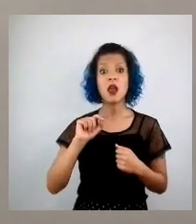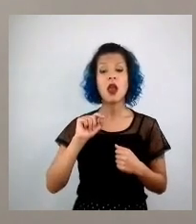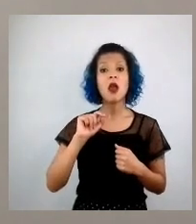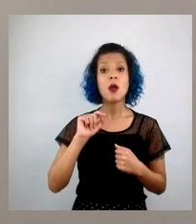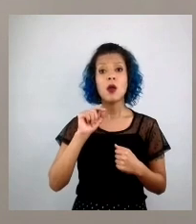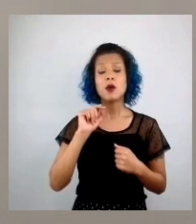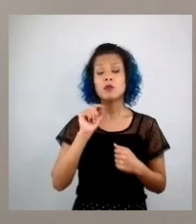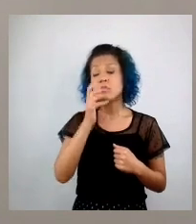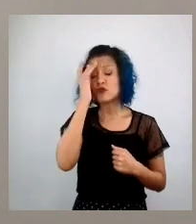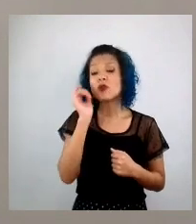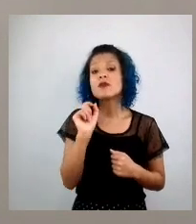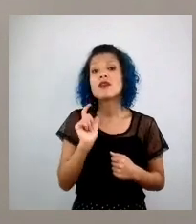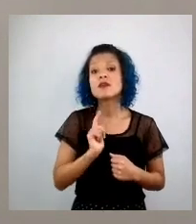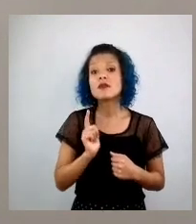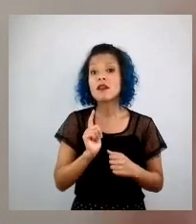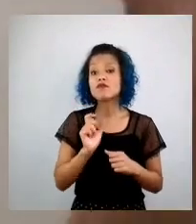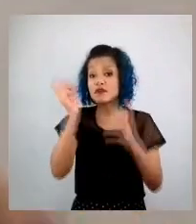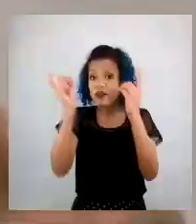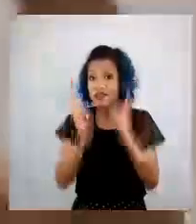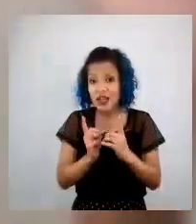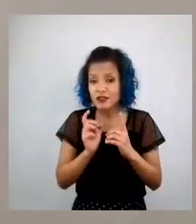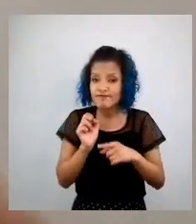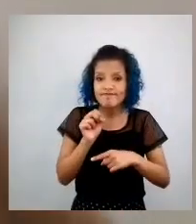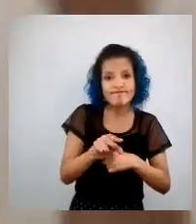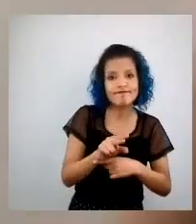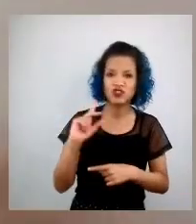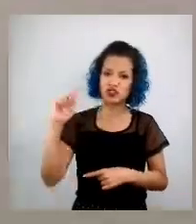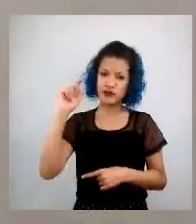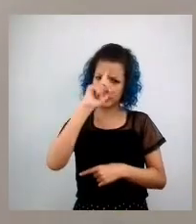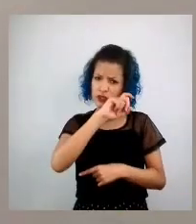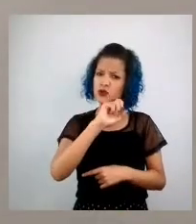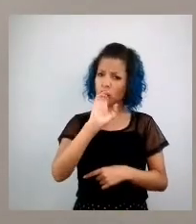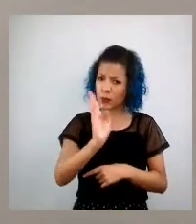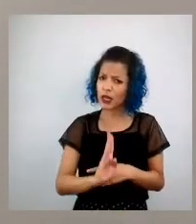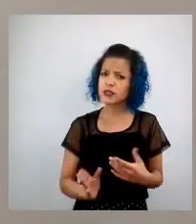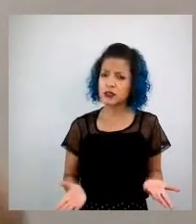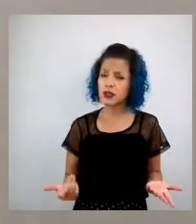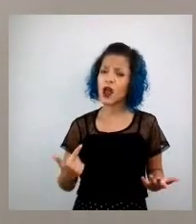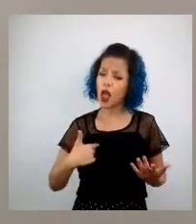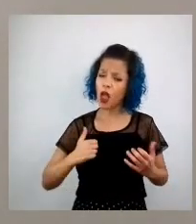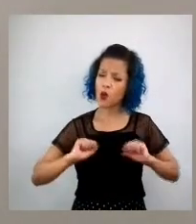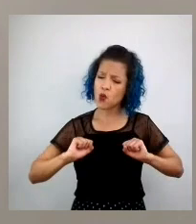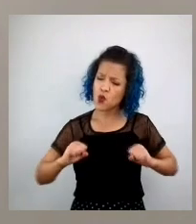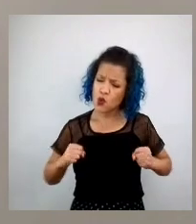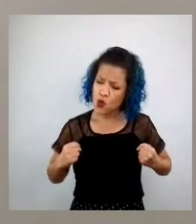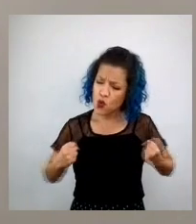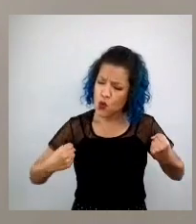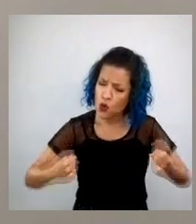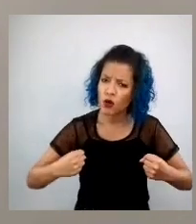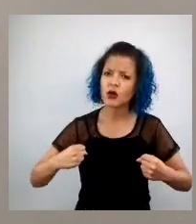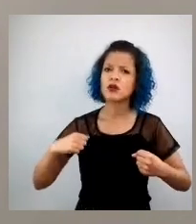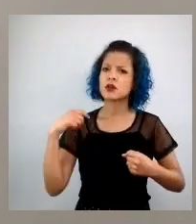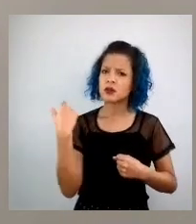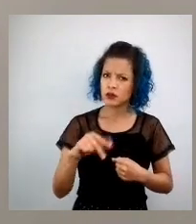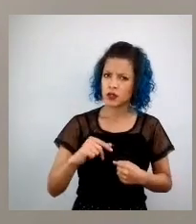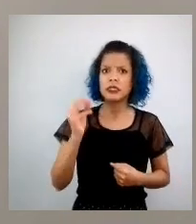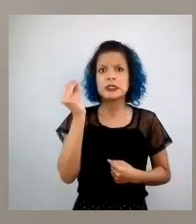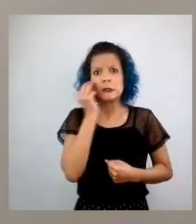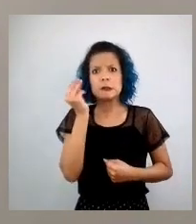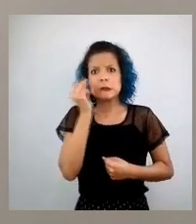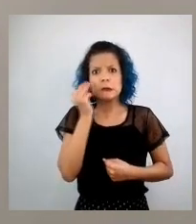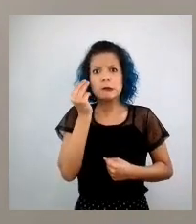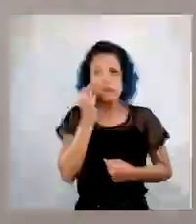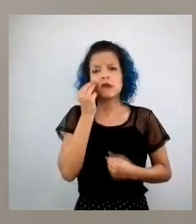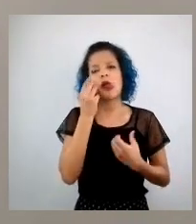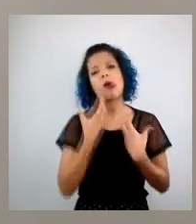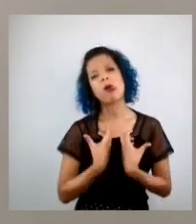Brasil. E eu sigo aqui na luta, nadando, criando braço. Às vezes eu canso, mas eu não posso cansar todo dia,